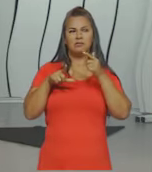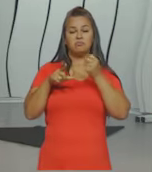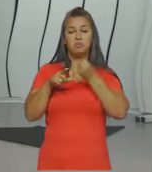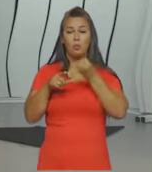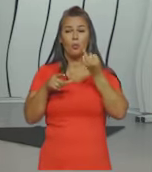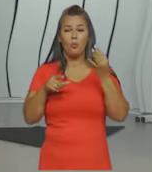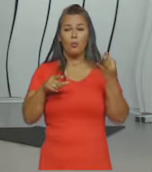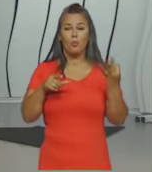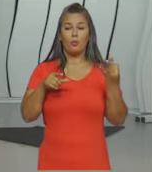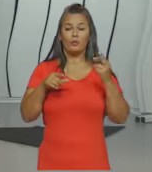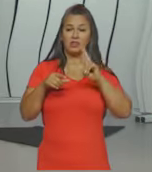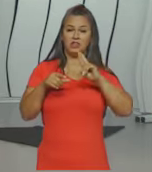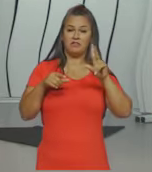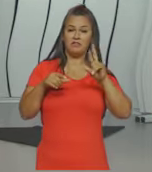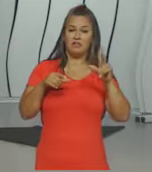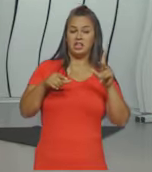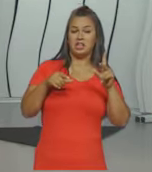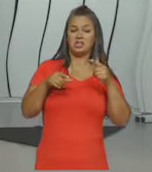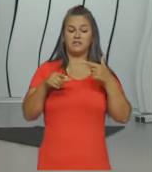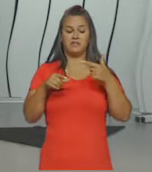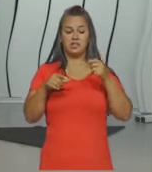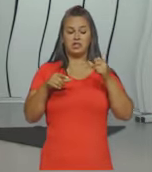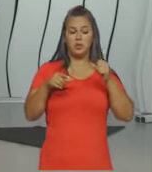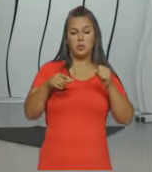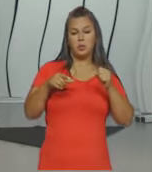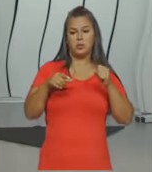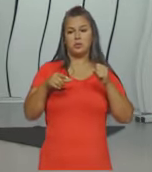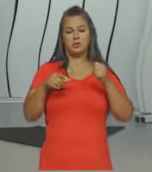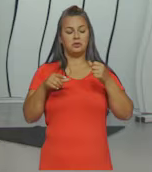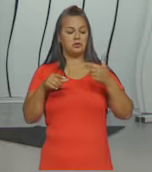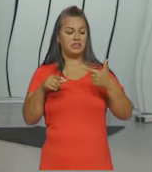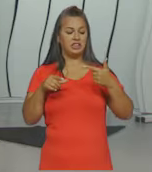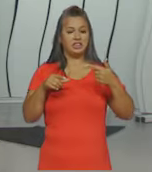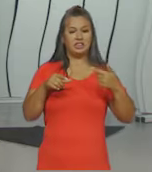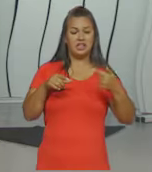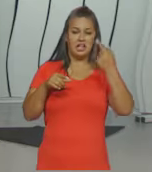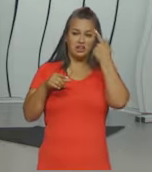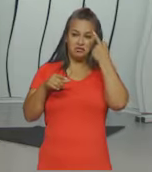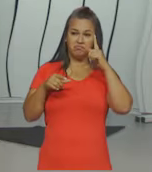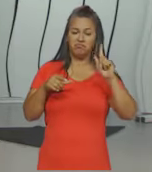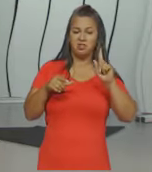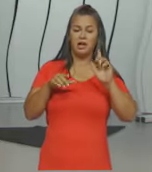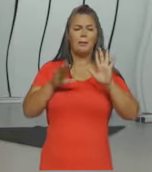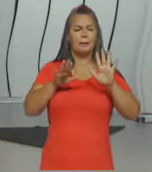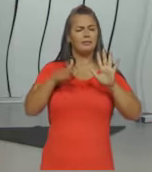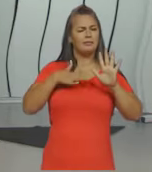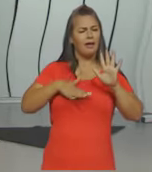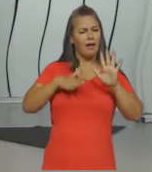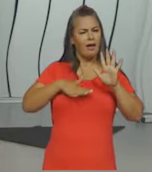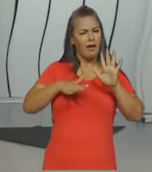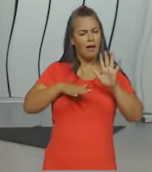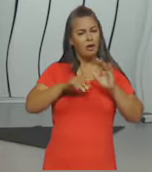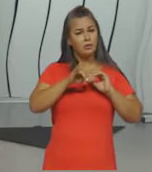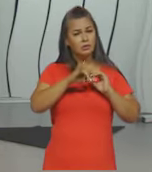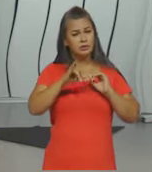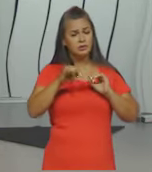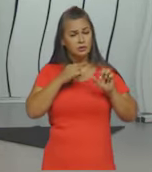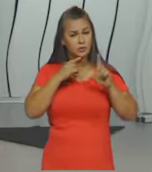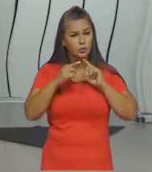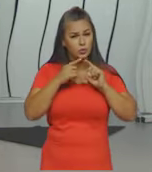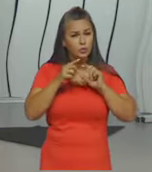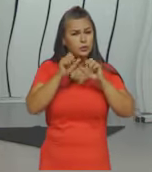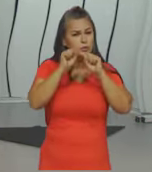ainda, né? Outras já passaram por esse processo, tá certo? Tem muito tempo para aprender, pergunta aí para quem você conhece, para o